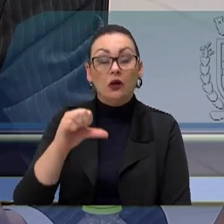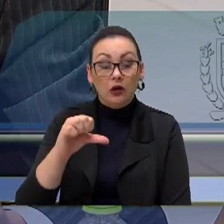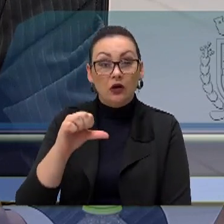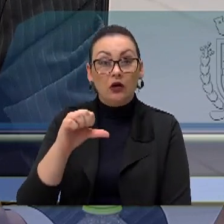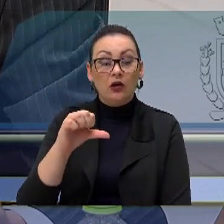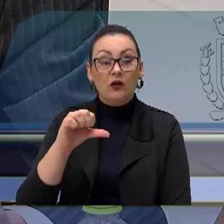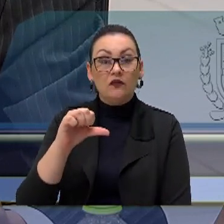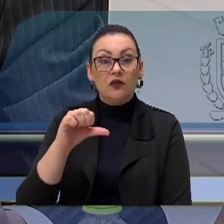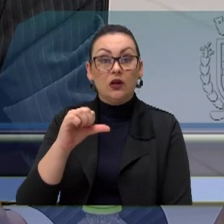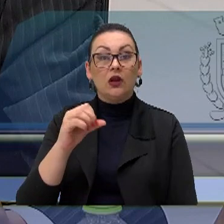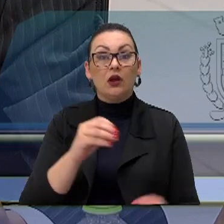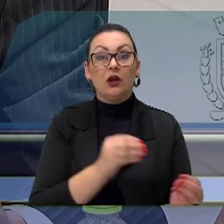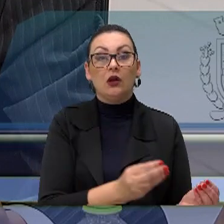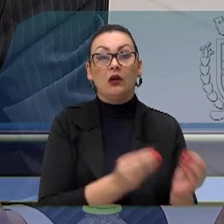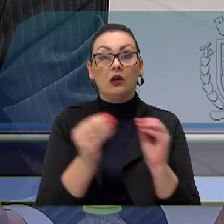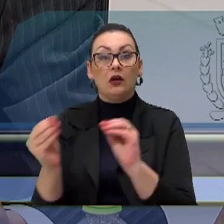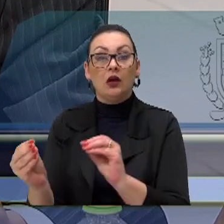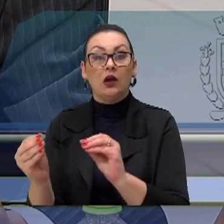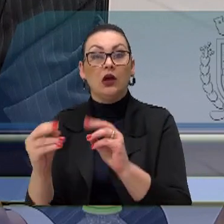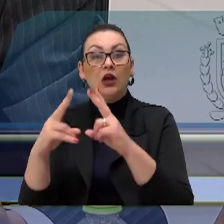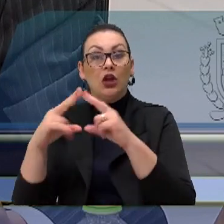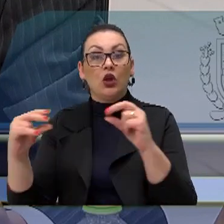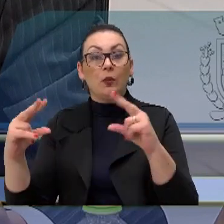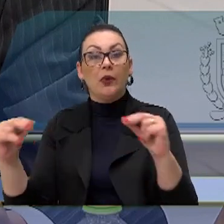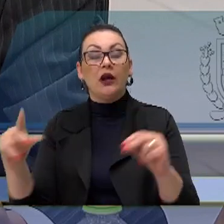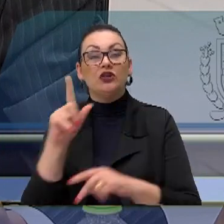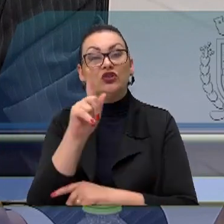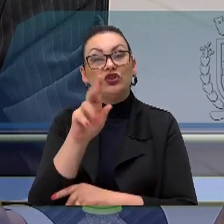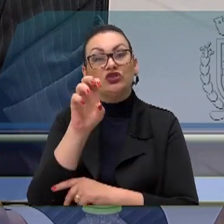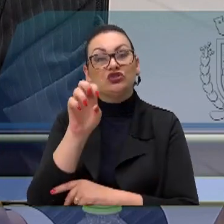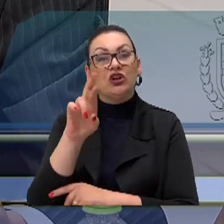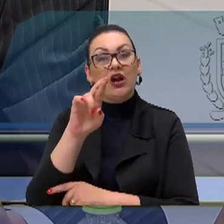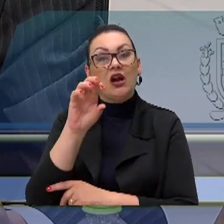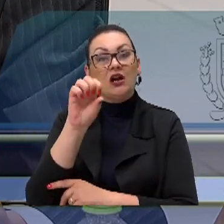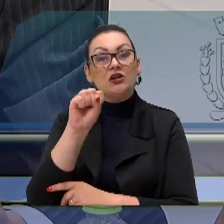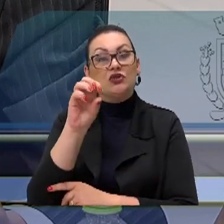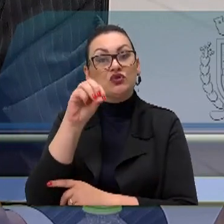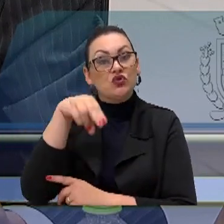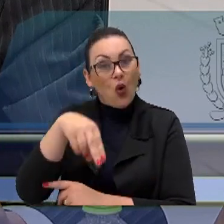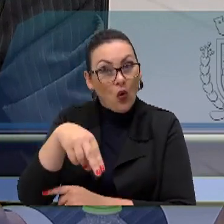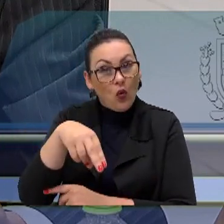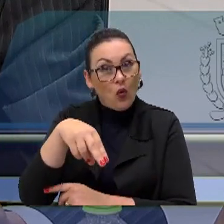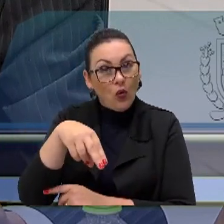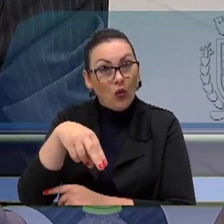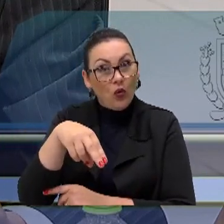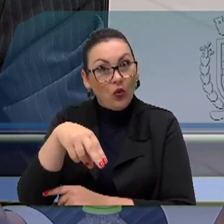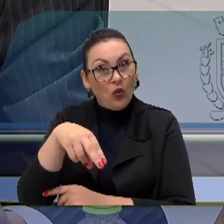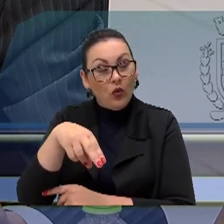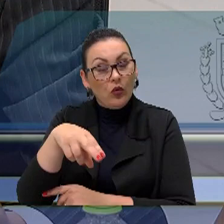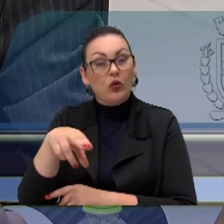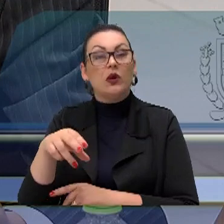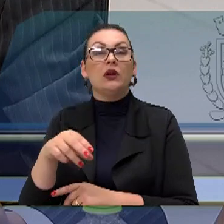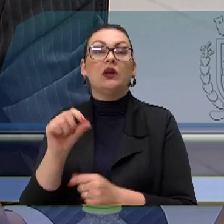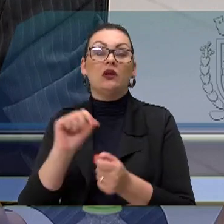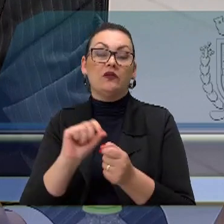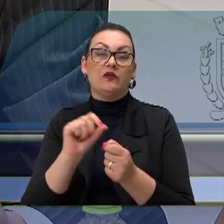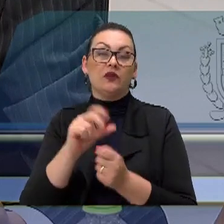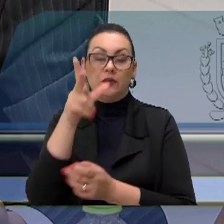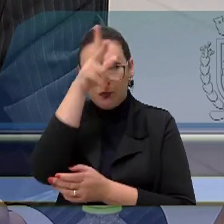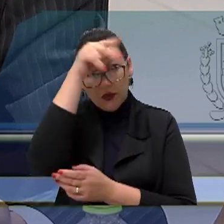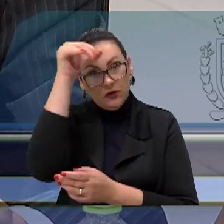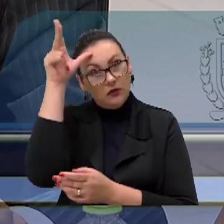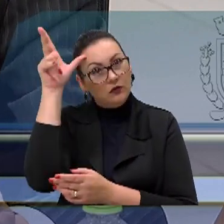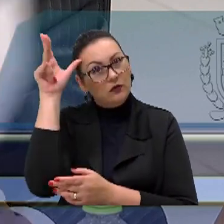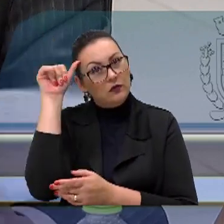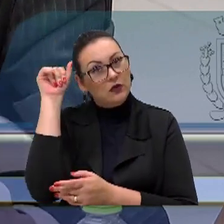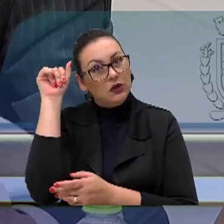162-E-2019, que cede ao município de Rio Pardo o servidor Gerson dos Santos Soares, projeto este de autoria do Poder